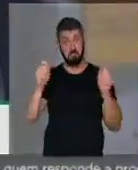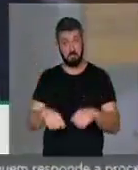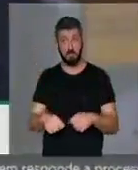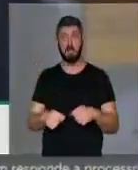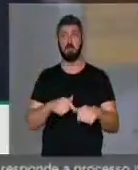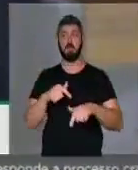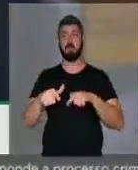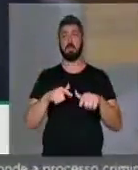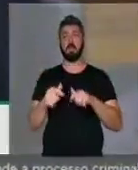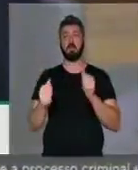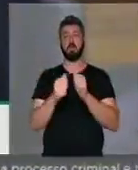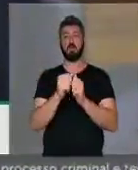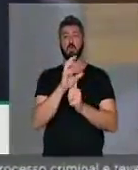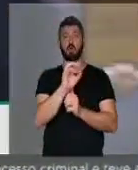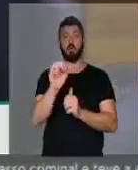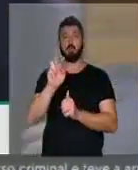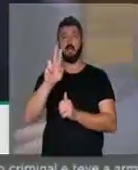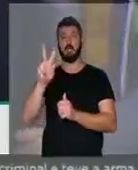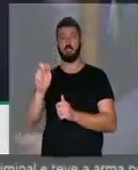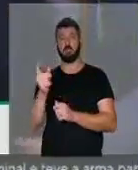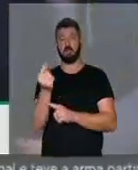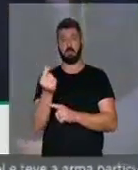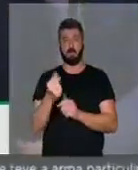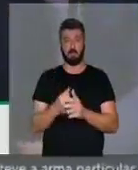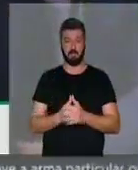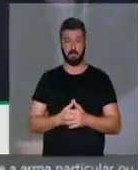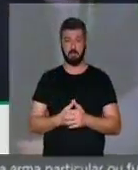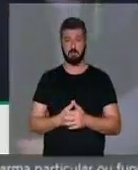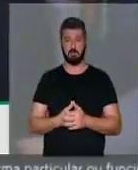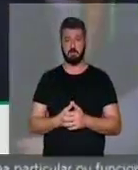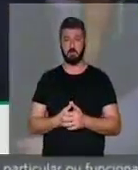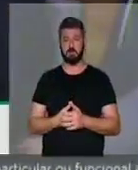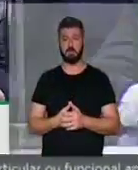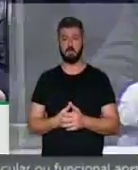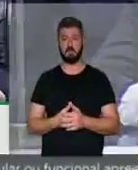possam operar com as cooperativas de crédito. E assim, nós vamos criar um ambiente de oportunidade no Brasil.